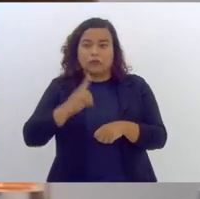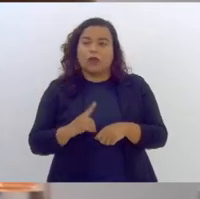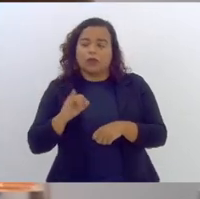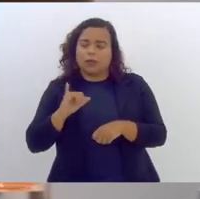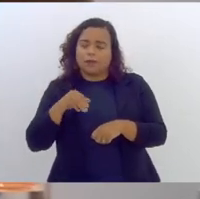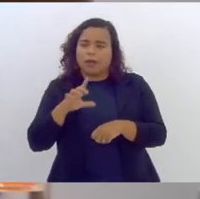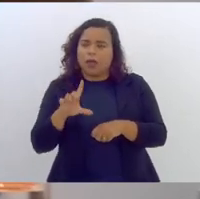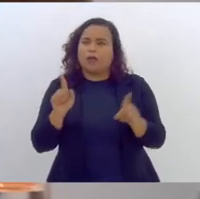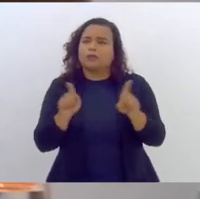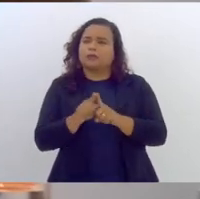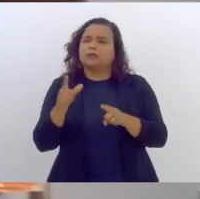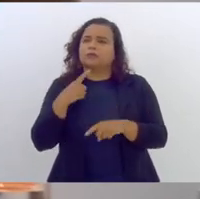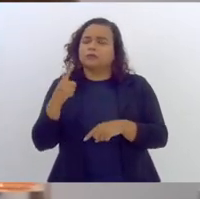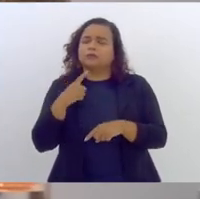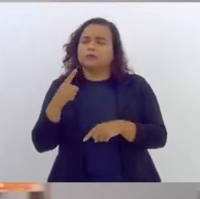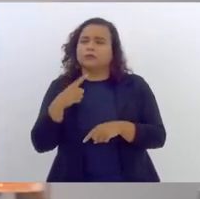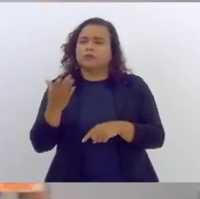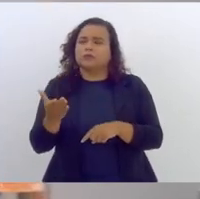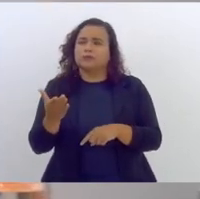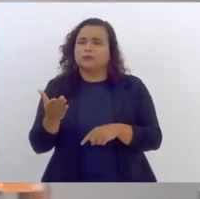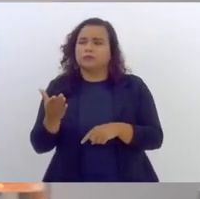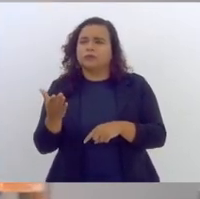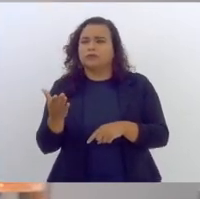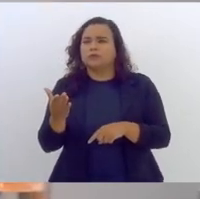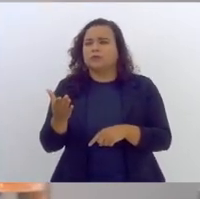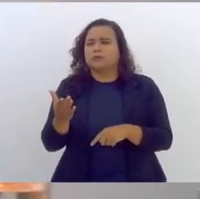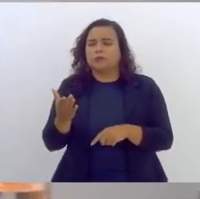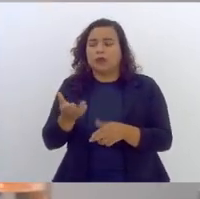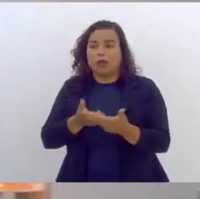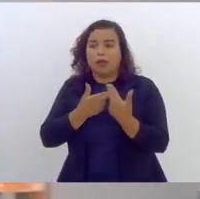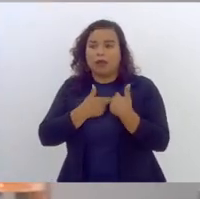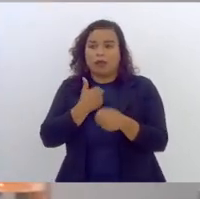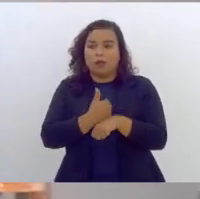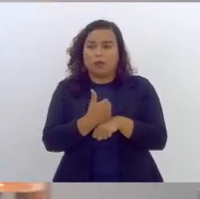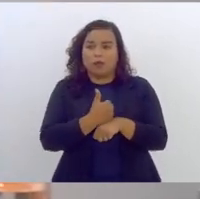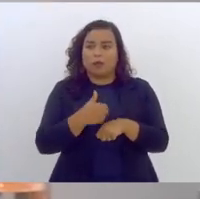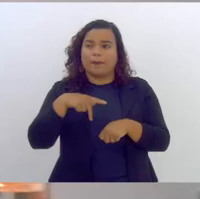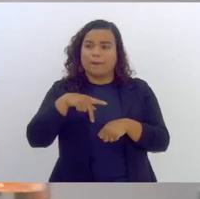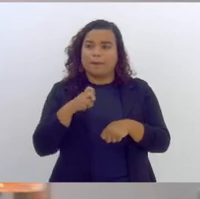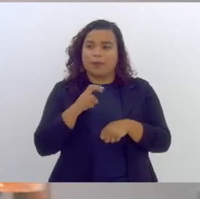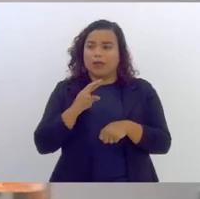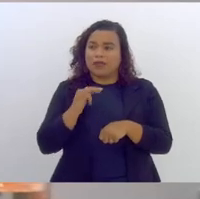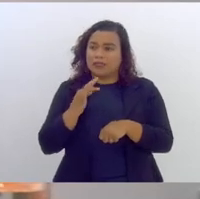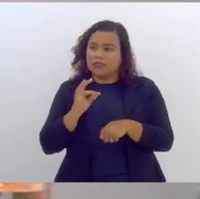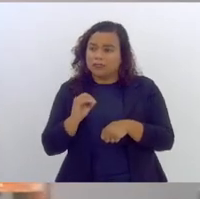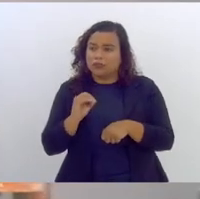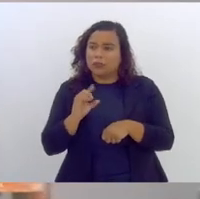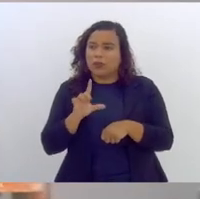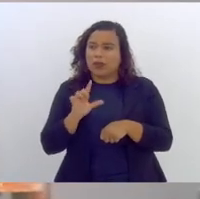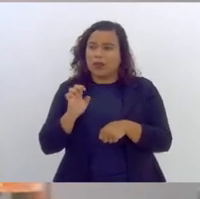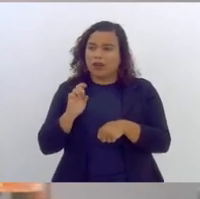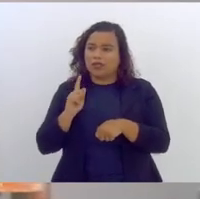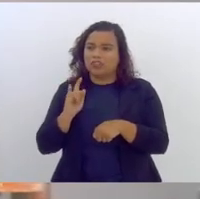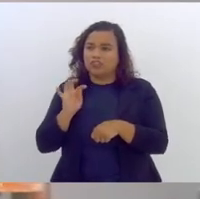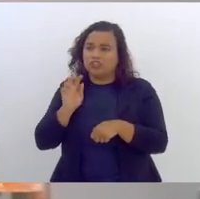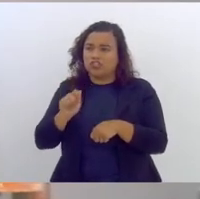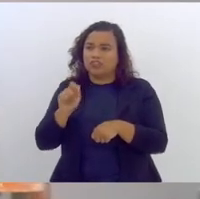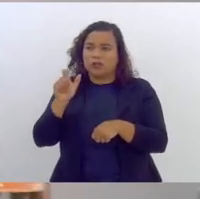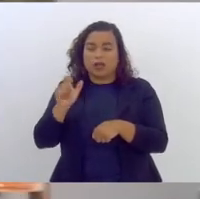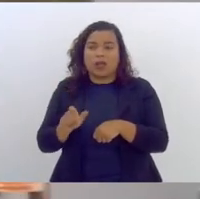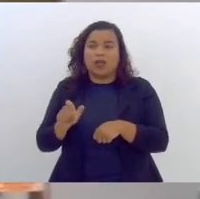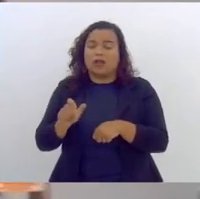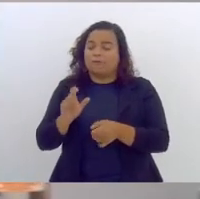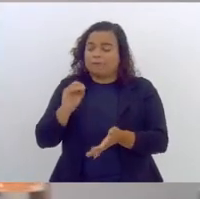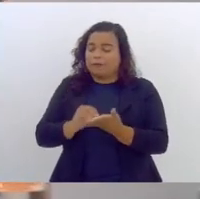é o carro de perito Legista Talvez seja hoje o cargo com maior vacância de toda a polícia